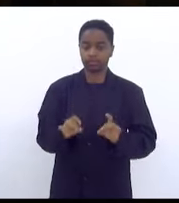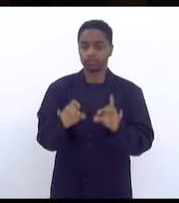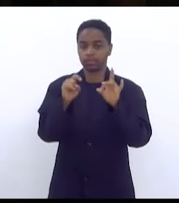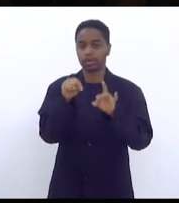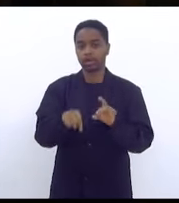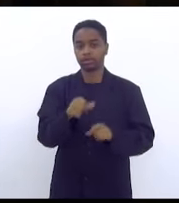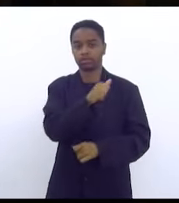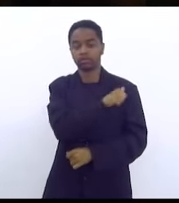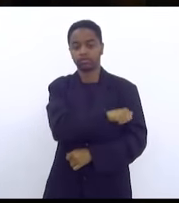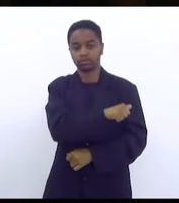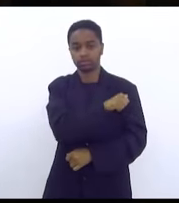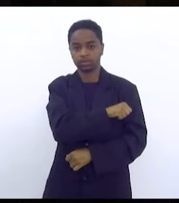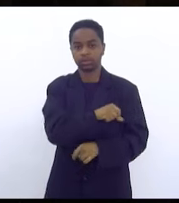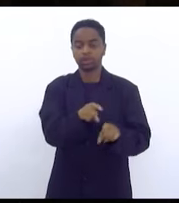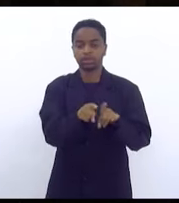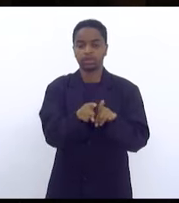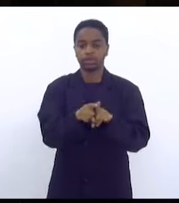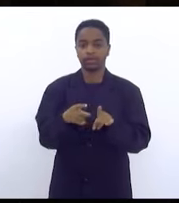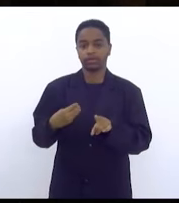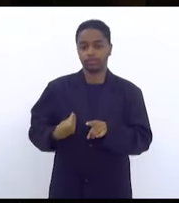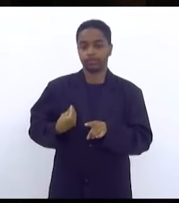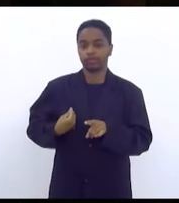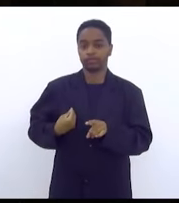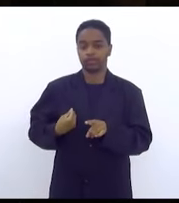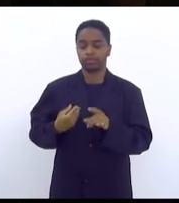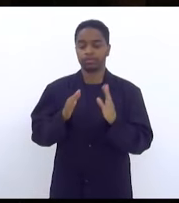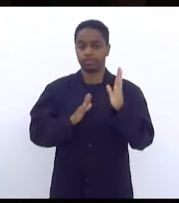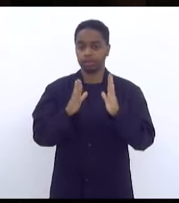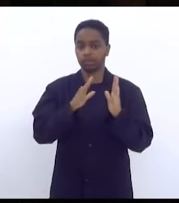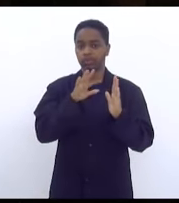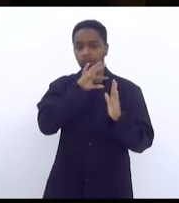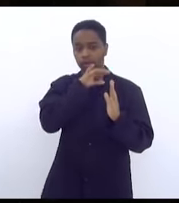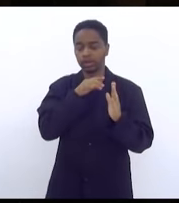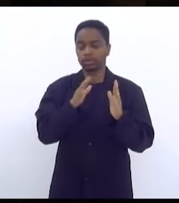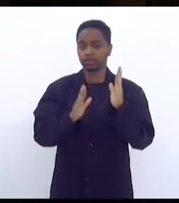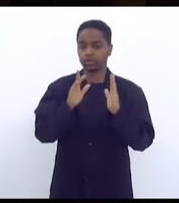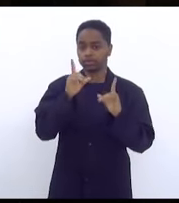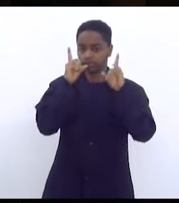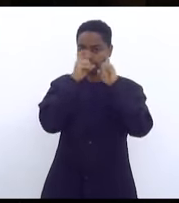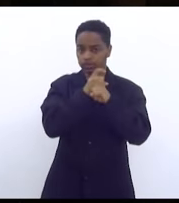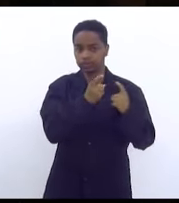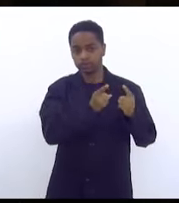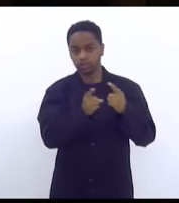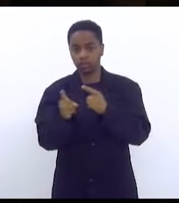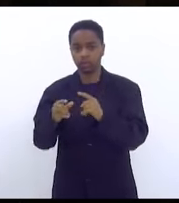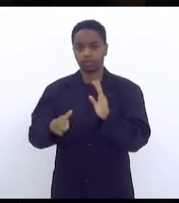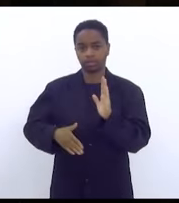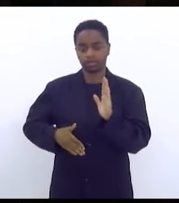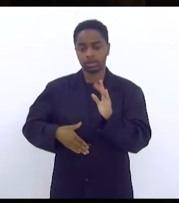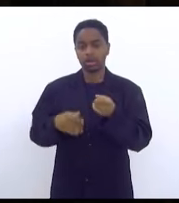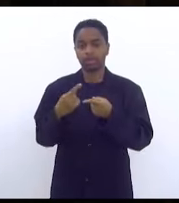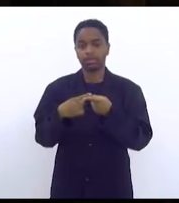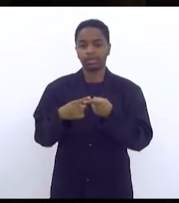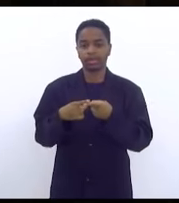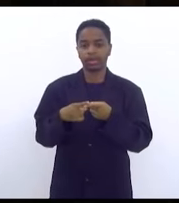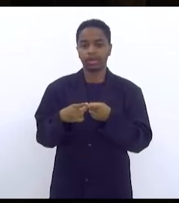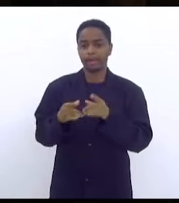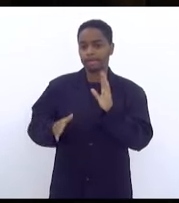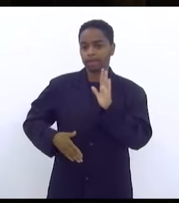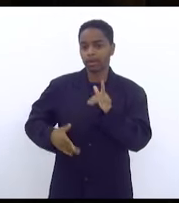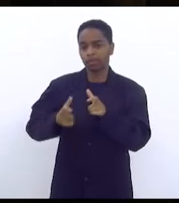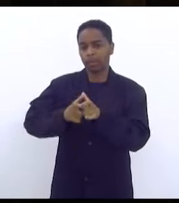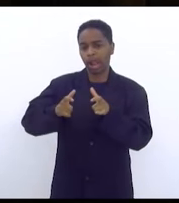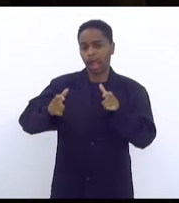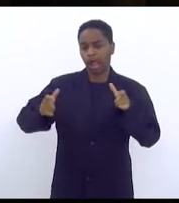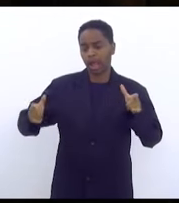Rio de Janeiro têm passado maus momentos no enfrentamento desses marginais, que a criminalidade tem crescido